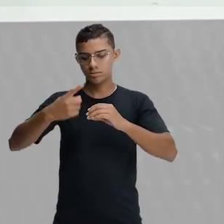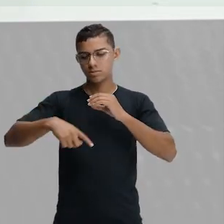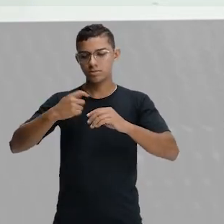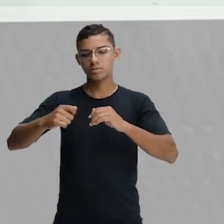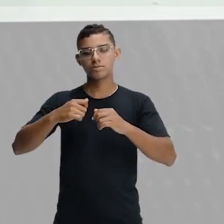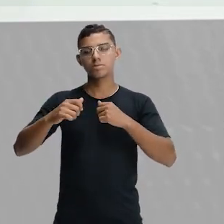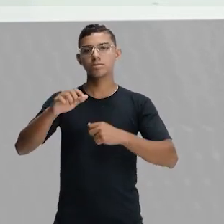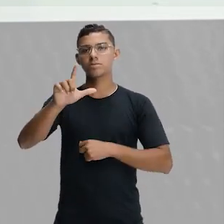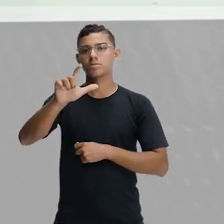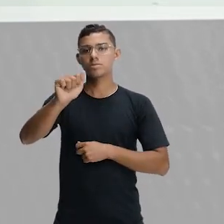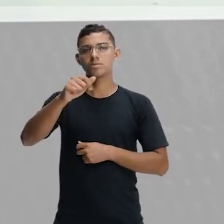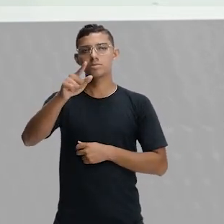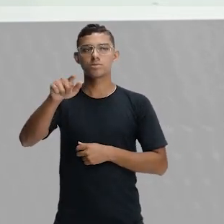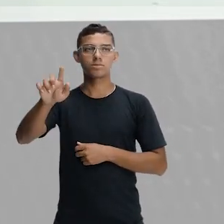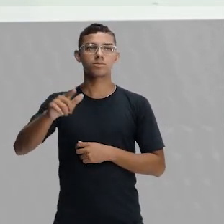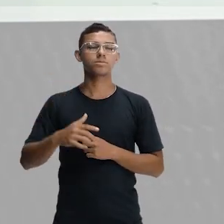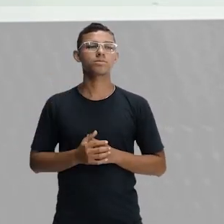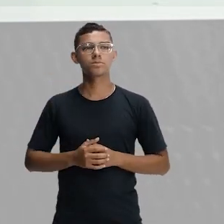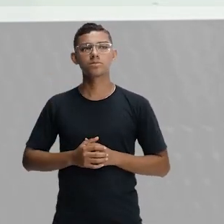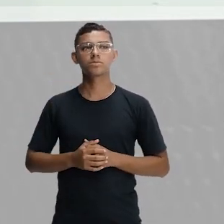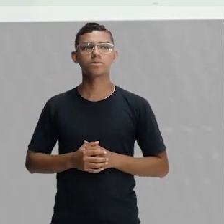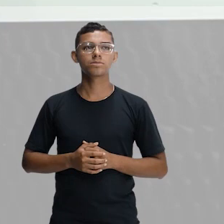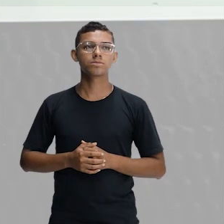nós temos aqui lã.